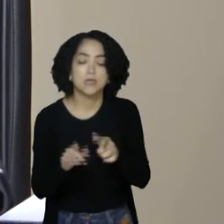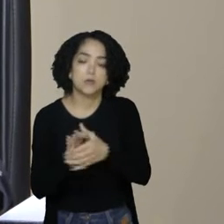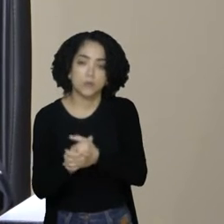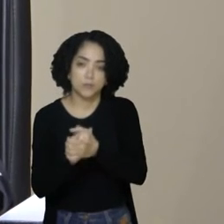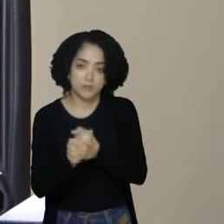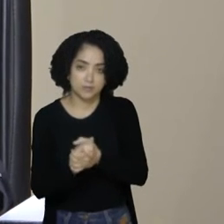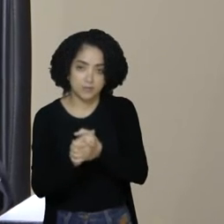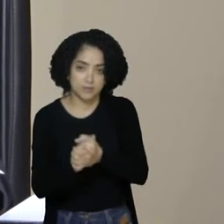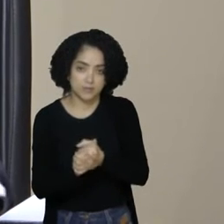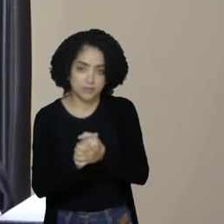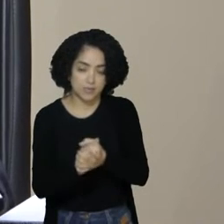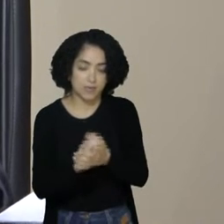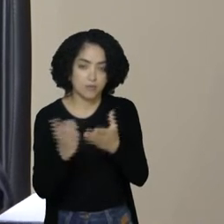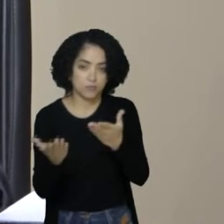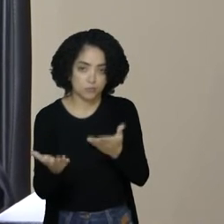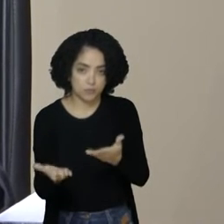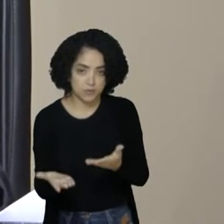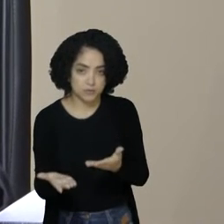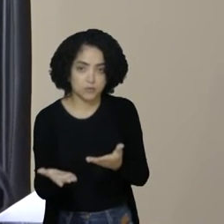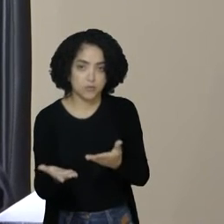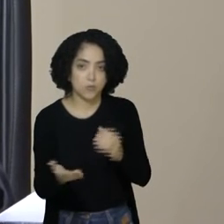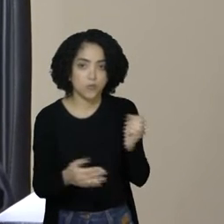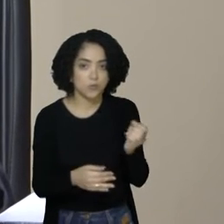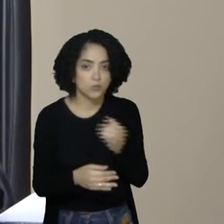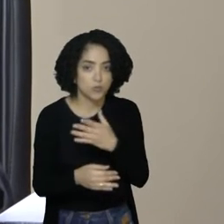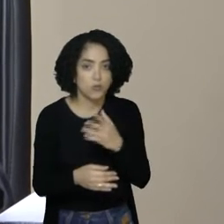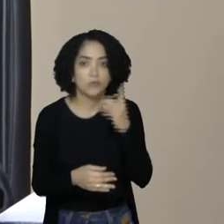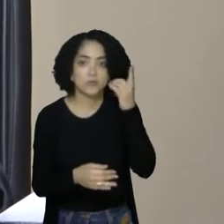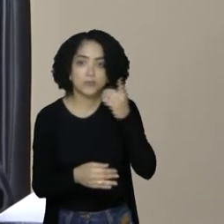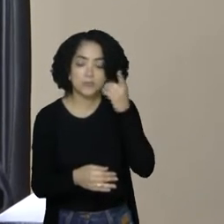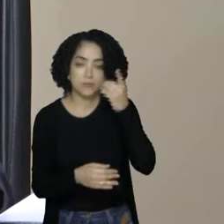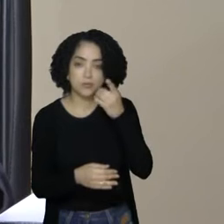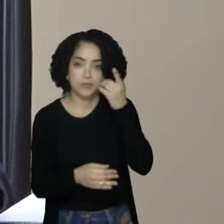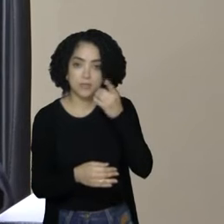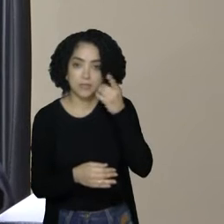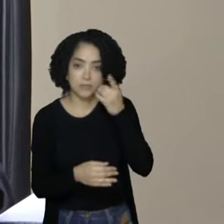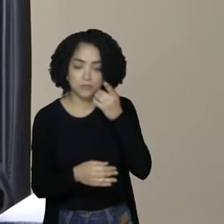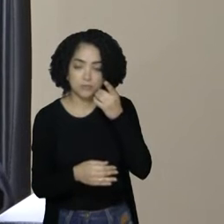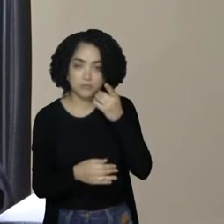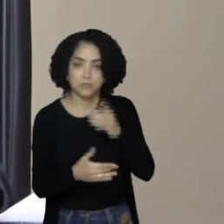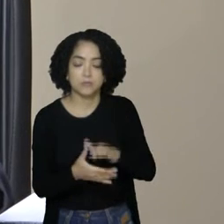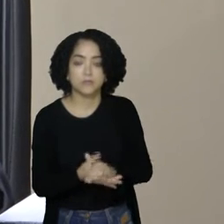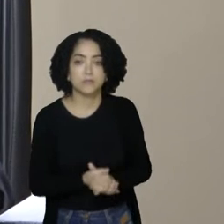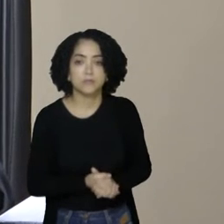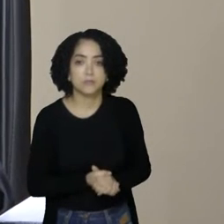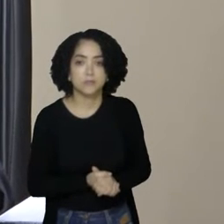cumprimentos ao nosso novo deputado que está no plenário,